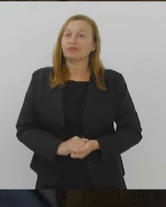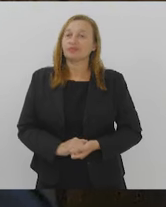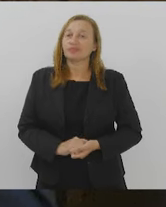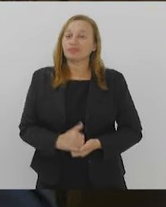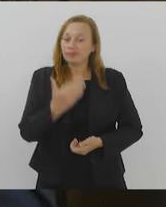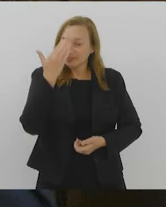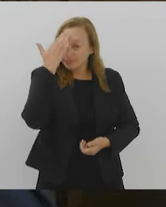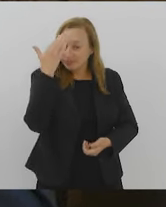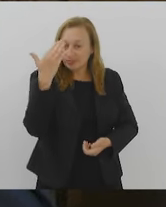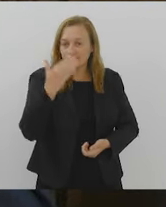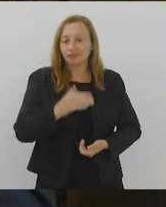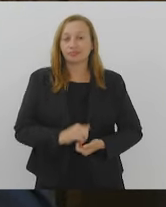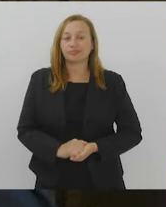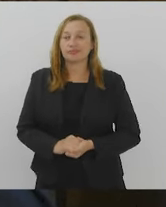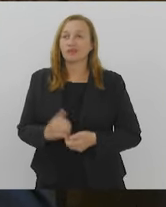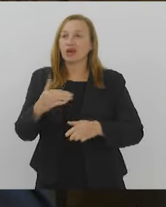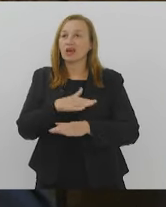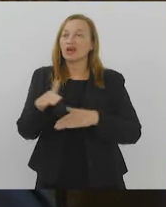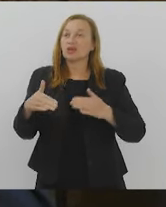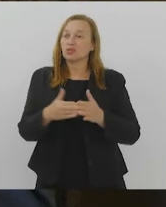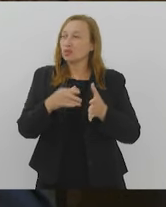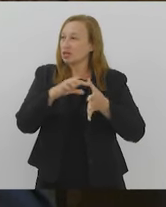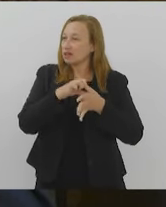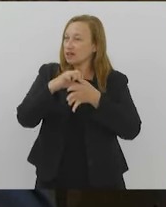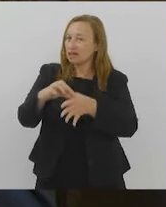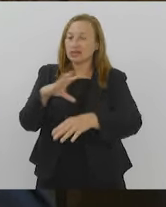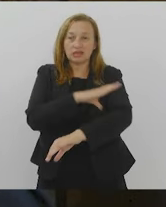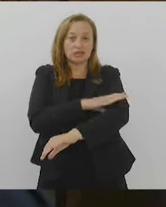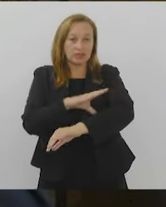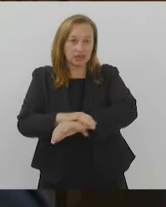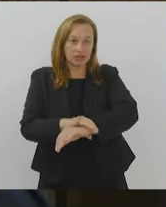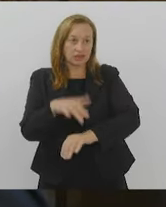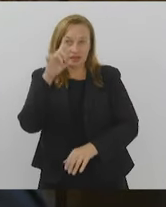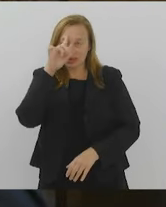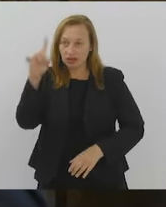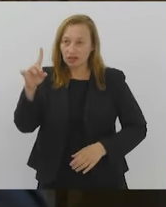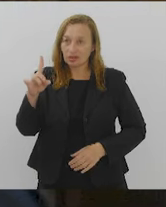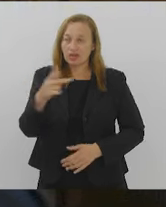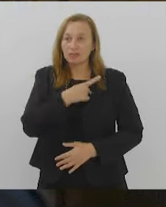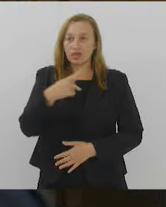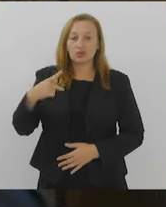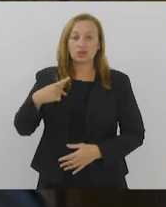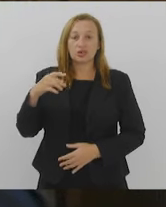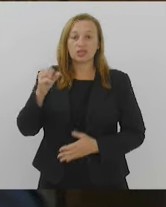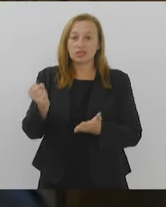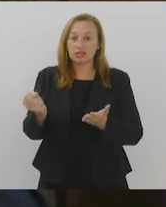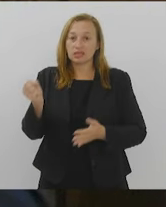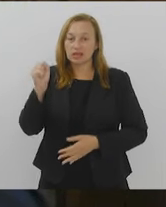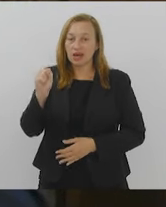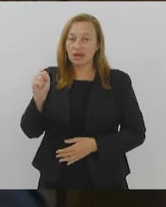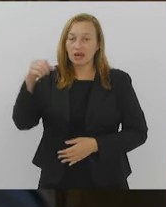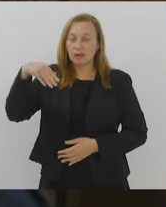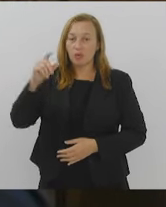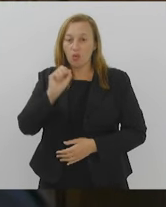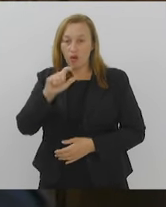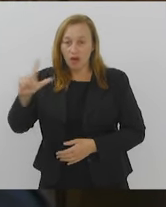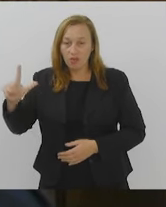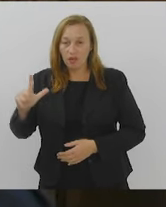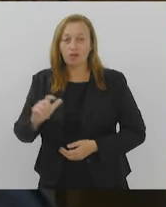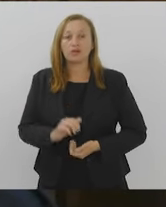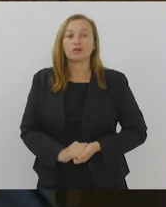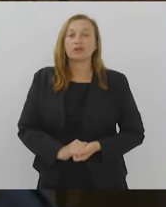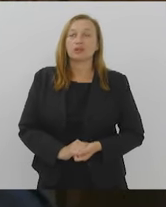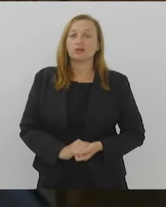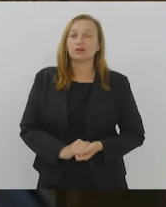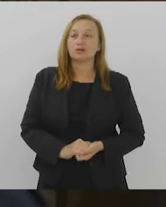grato a toda a liderança da Assembleia de Deus, pastor Samuel Câmara, que aqui está,